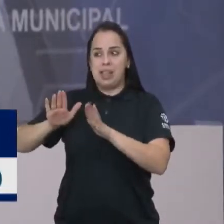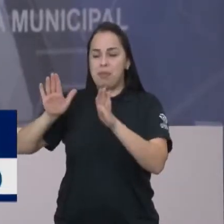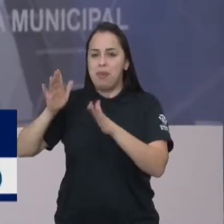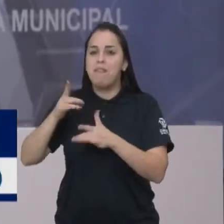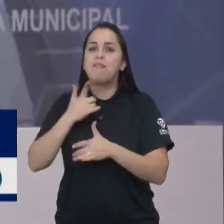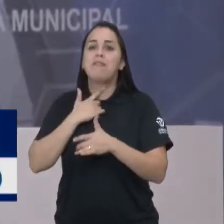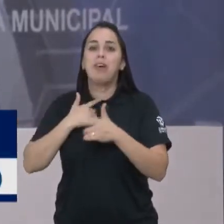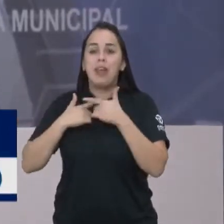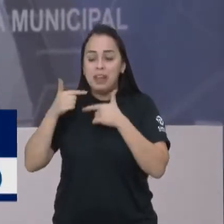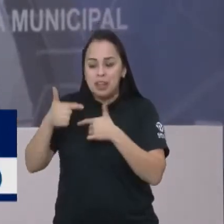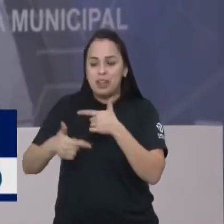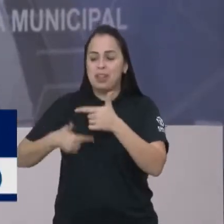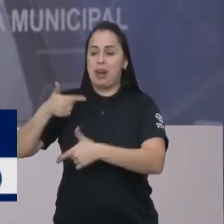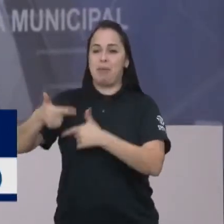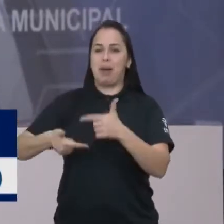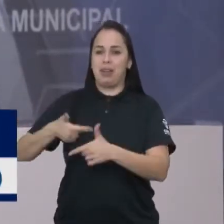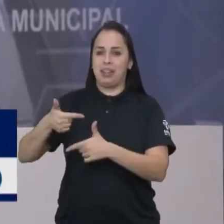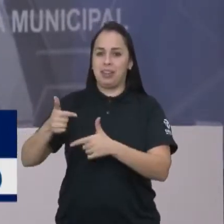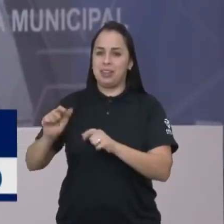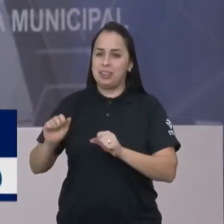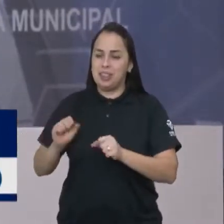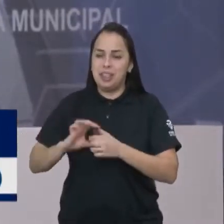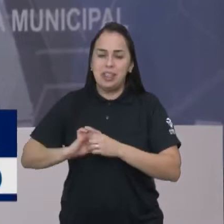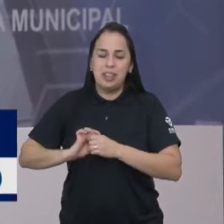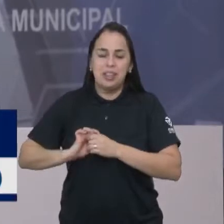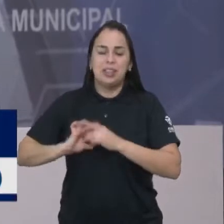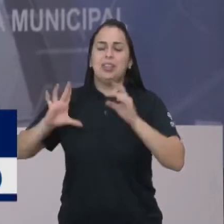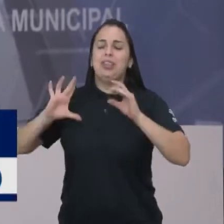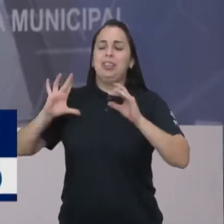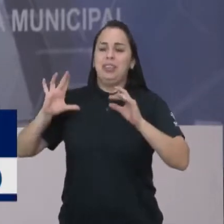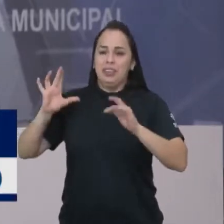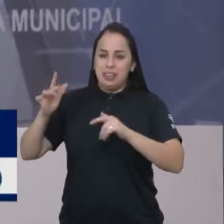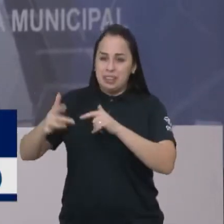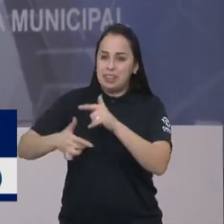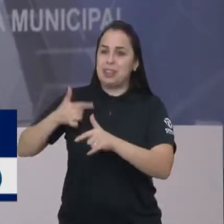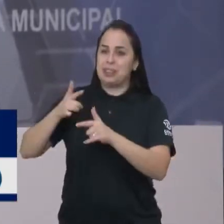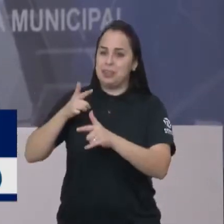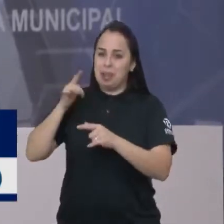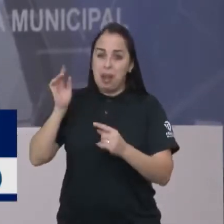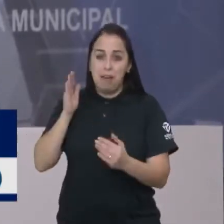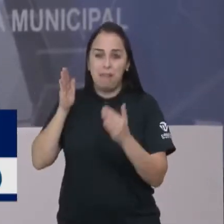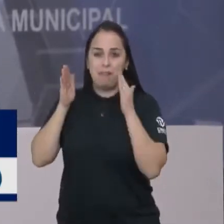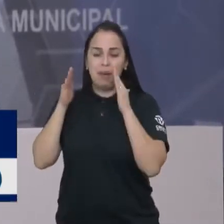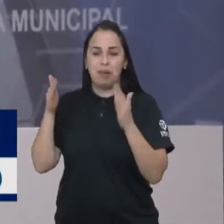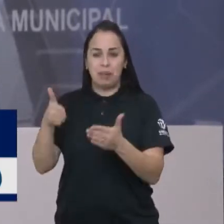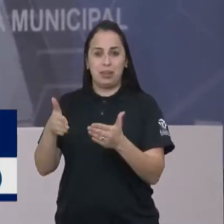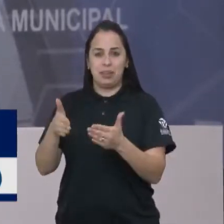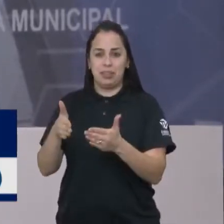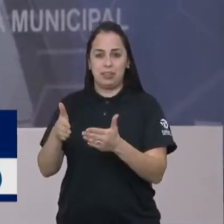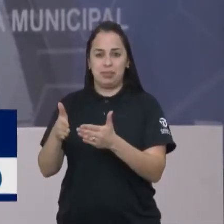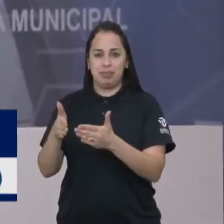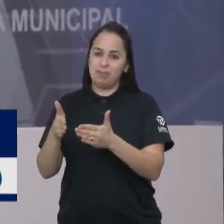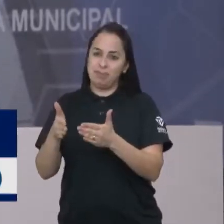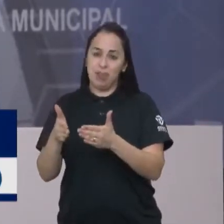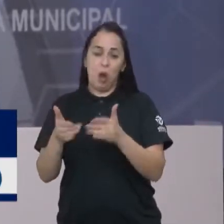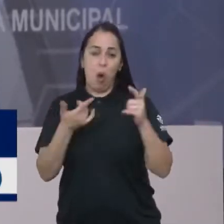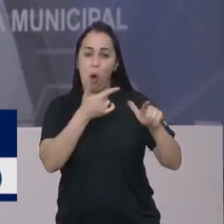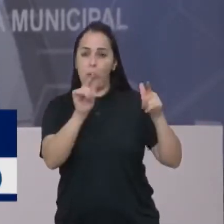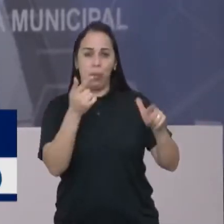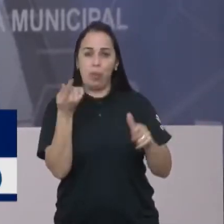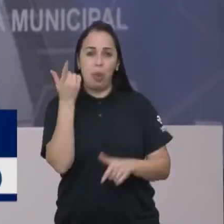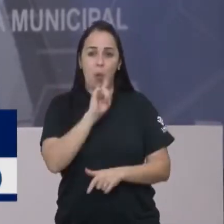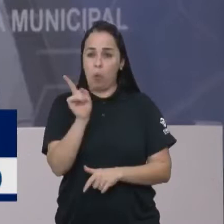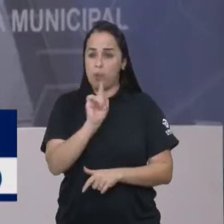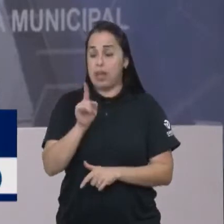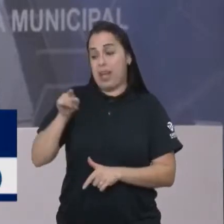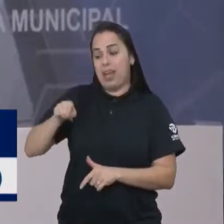com disposição, né, com vibração, com dedicação, não é para qualquer um, né? Então, acho que essa